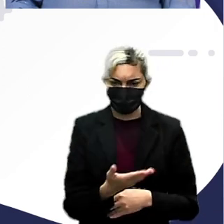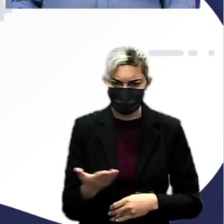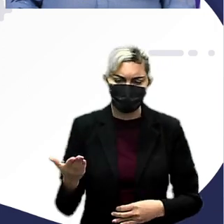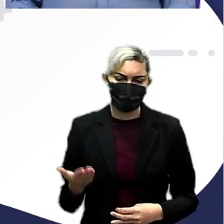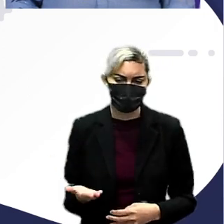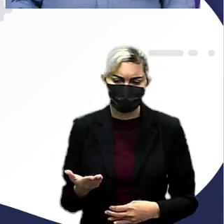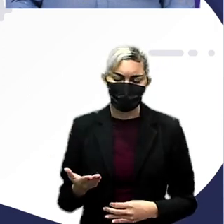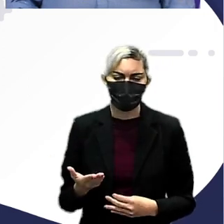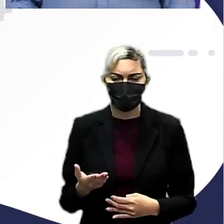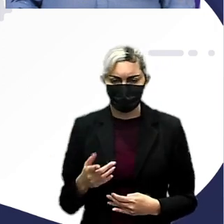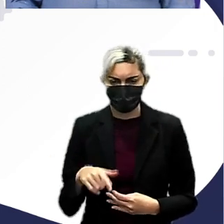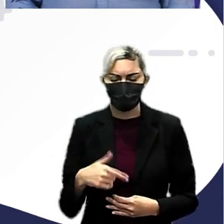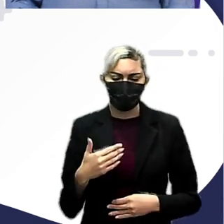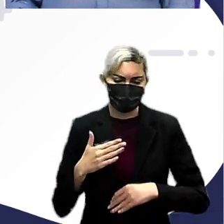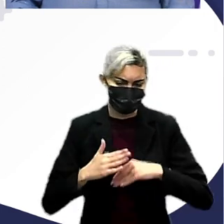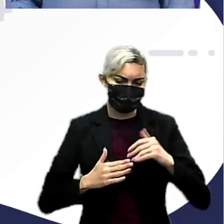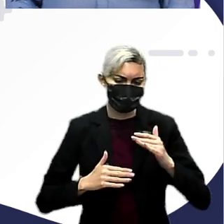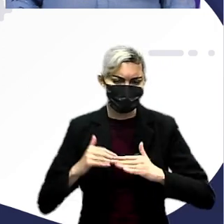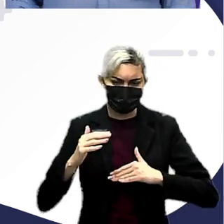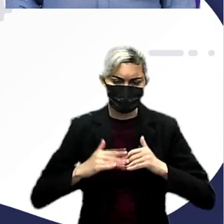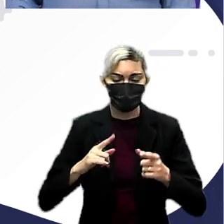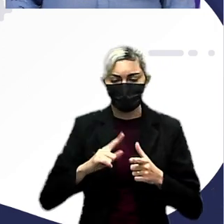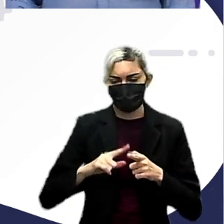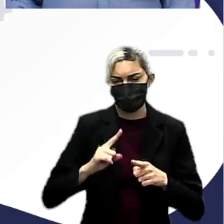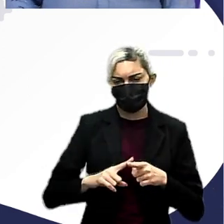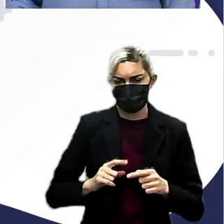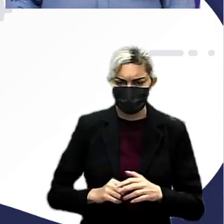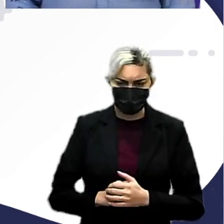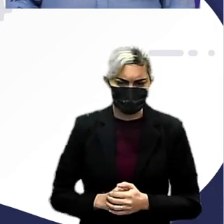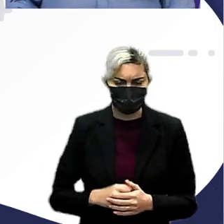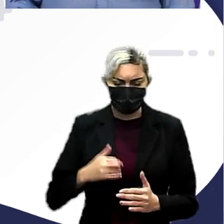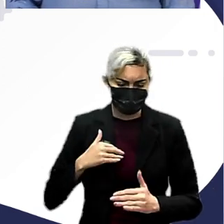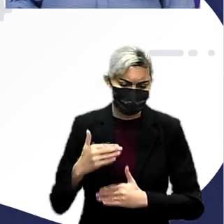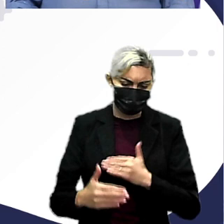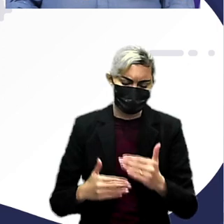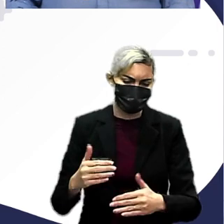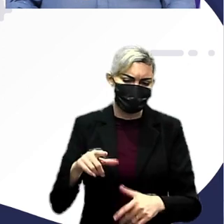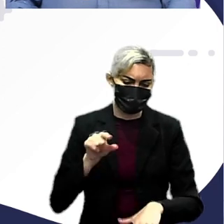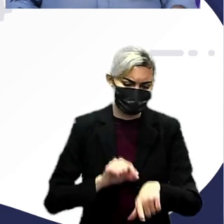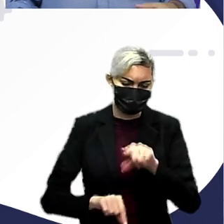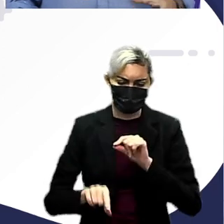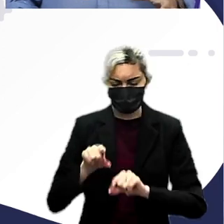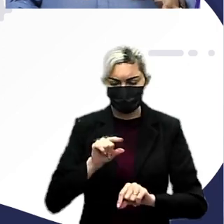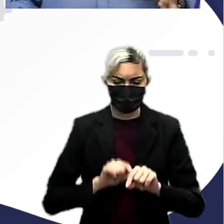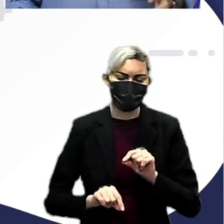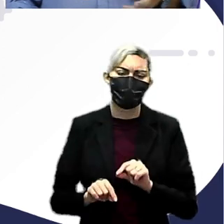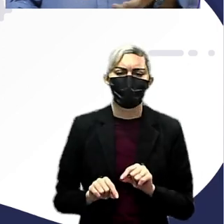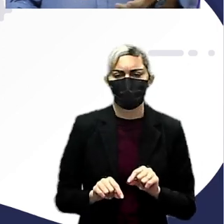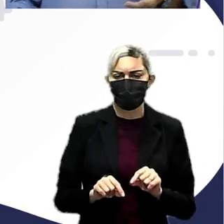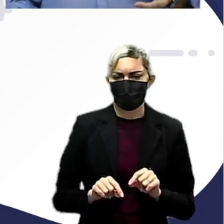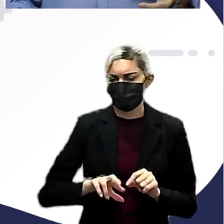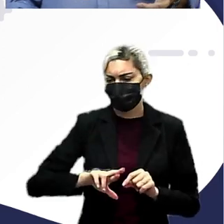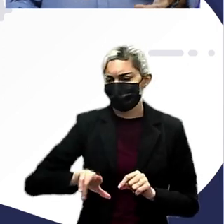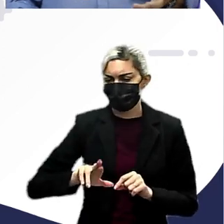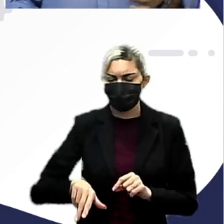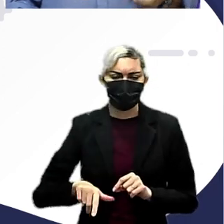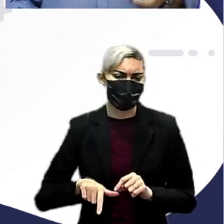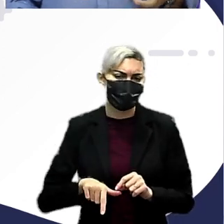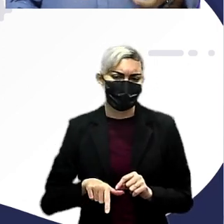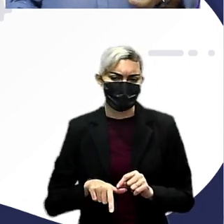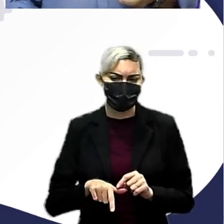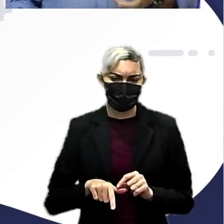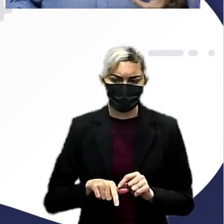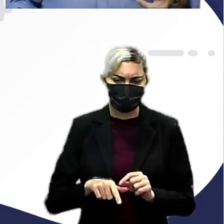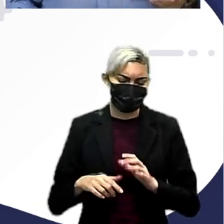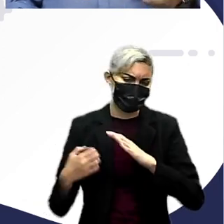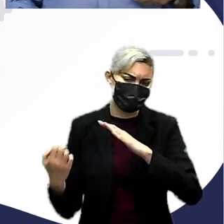suas habilidades. Por que isso? Porque no processo seletivo, não mais